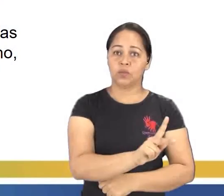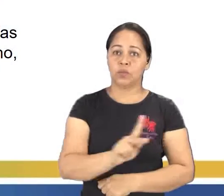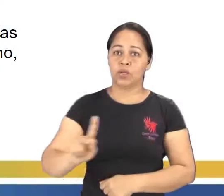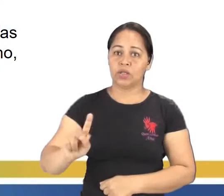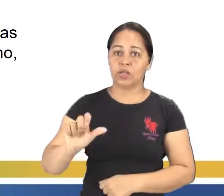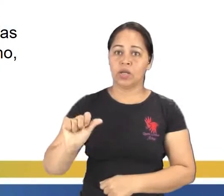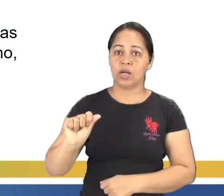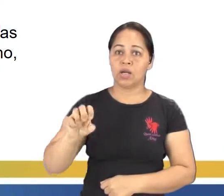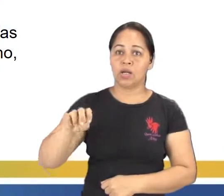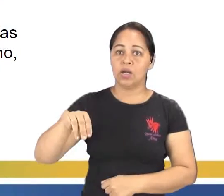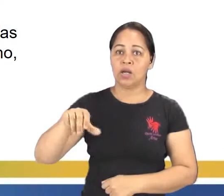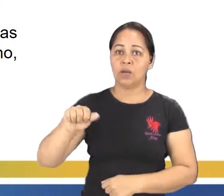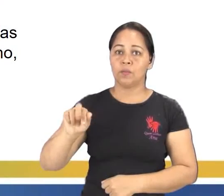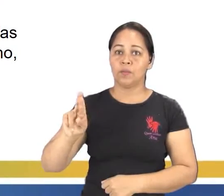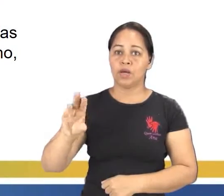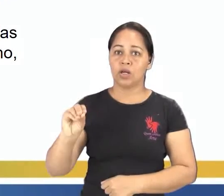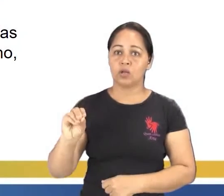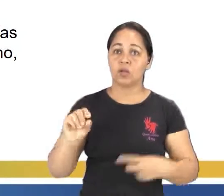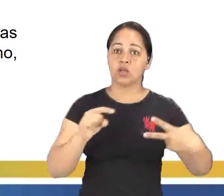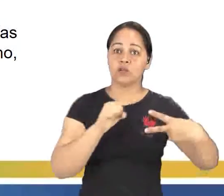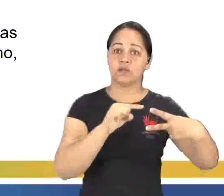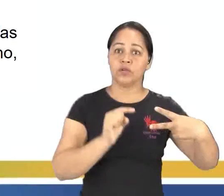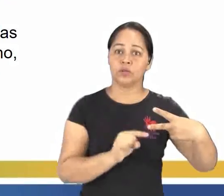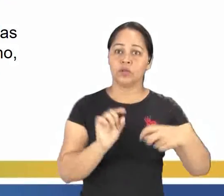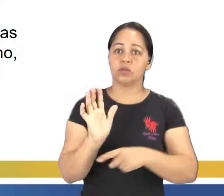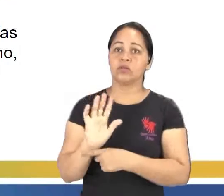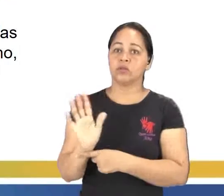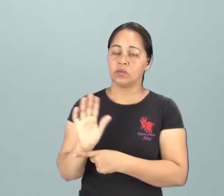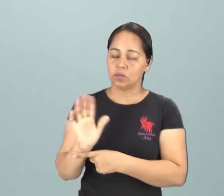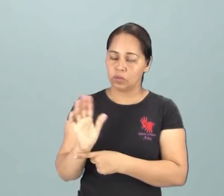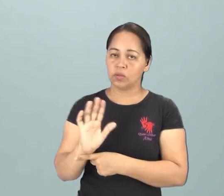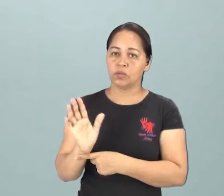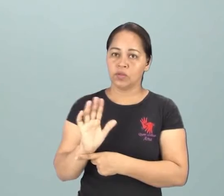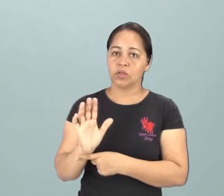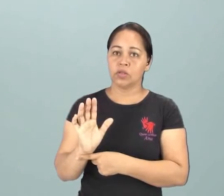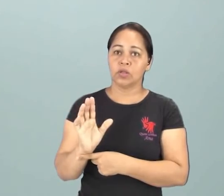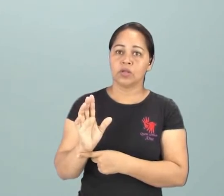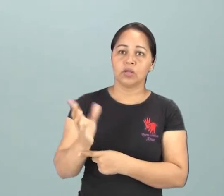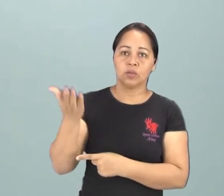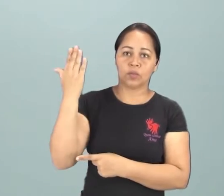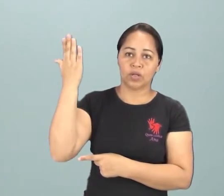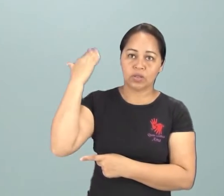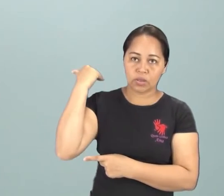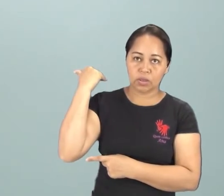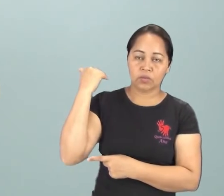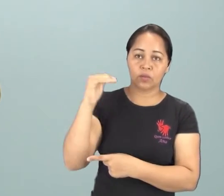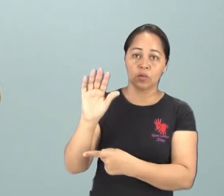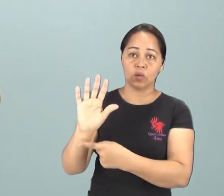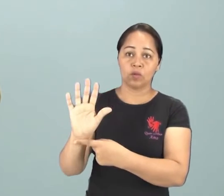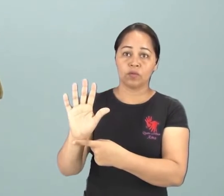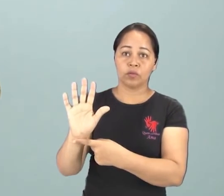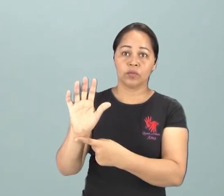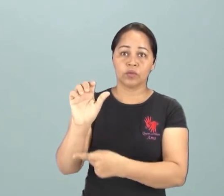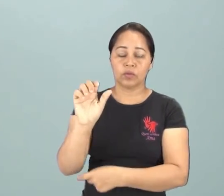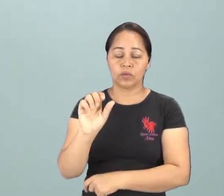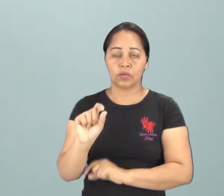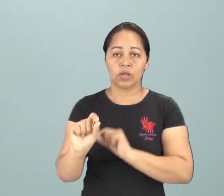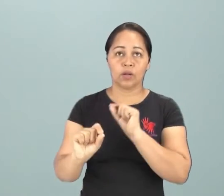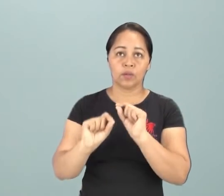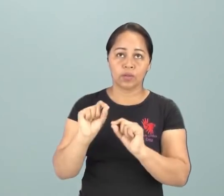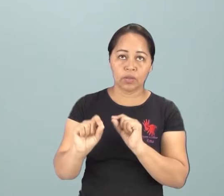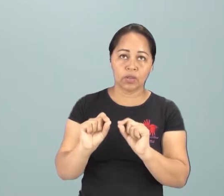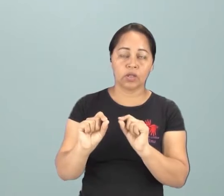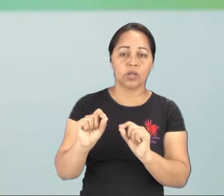obras que foram muito bem embasadas nas obras literárias, né, naturalistas, e depois vocês